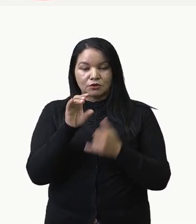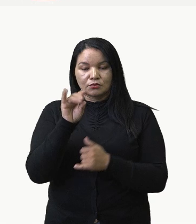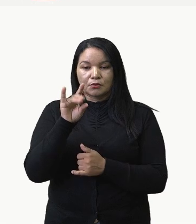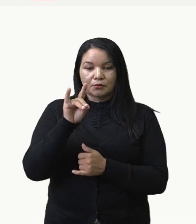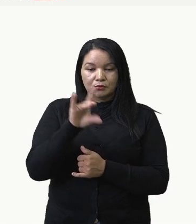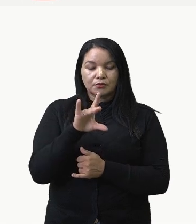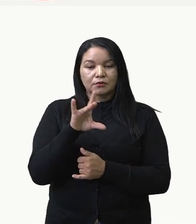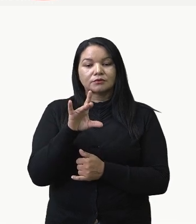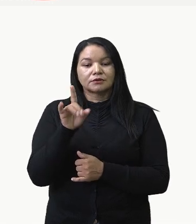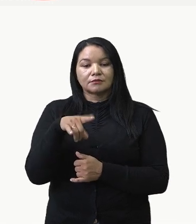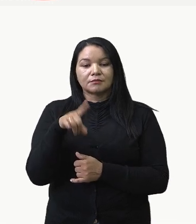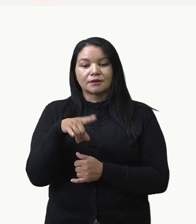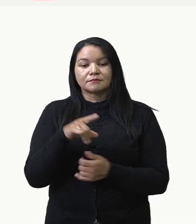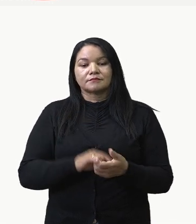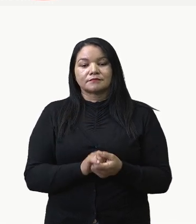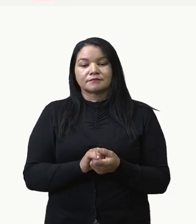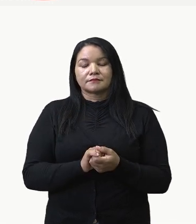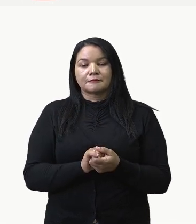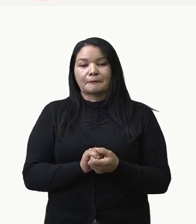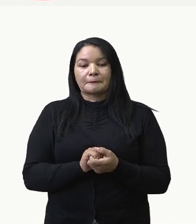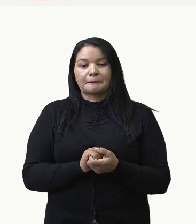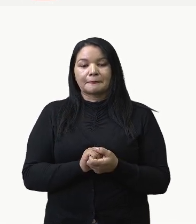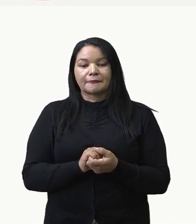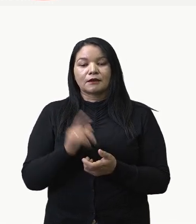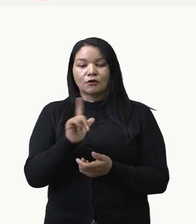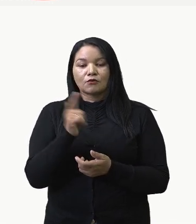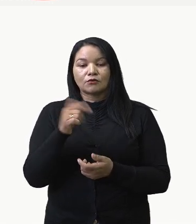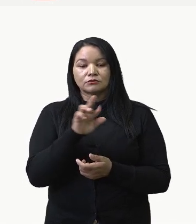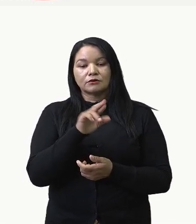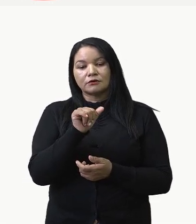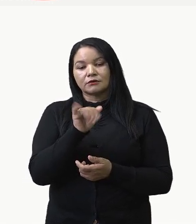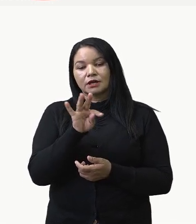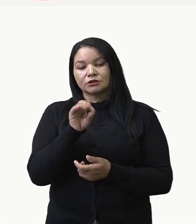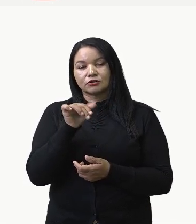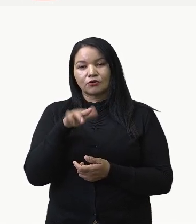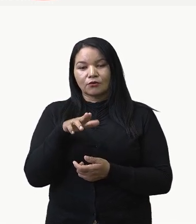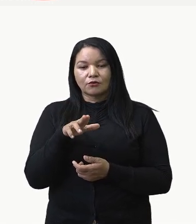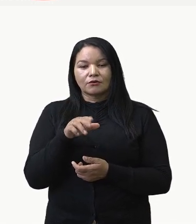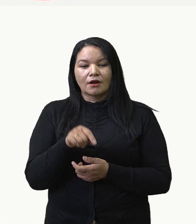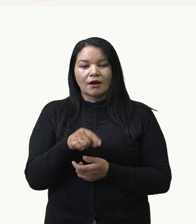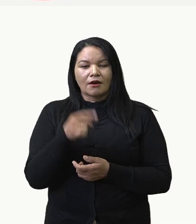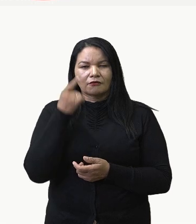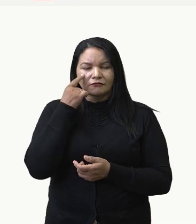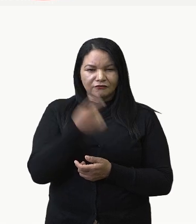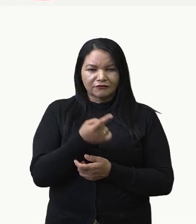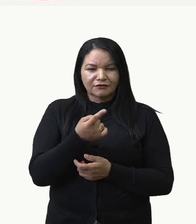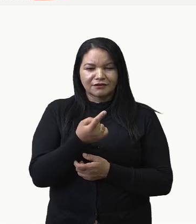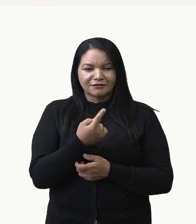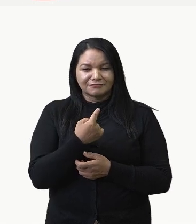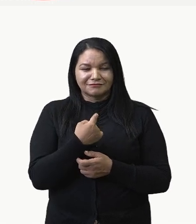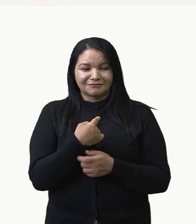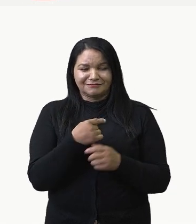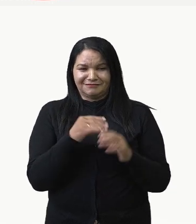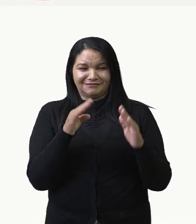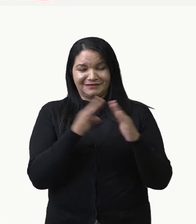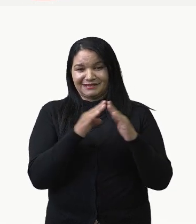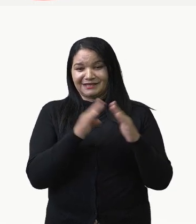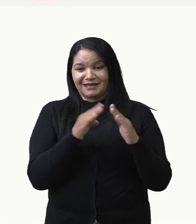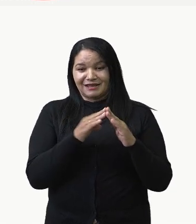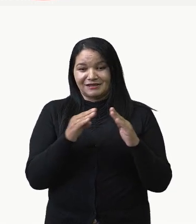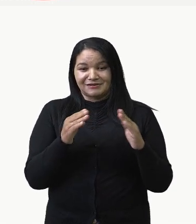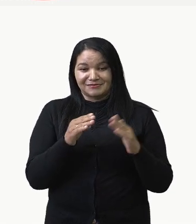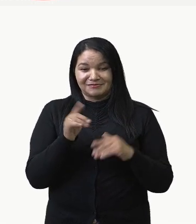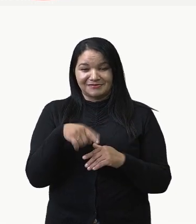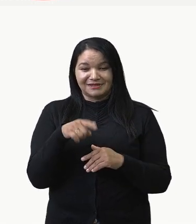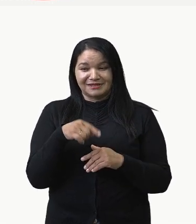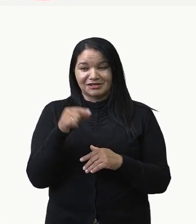mesma forma foi domesticado ratom casseiro é a gente terminou domesticando esse animal sem querer né porque